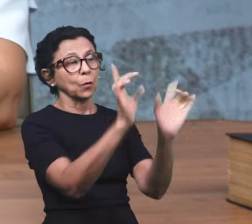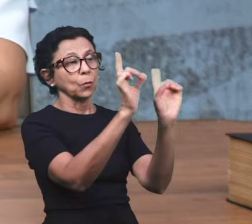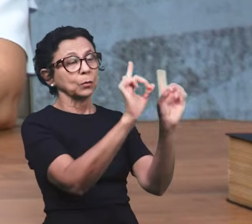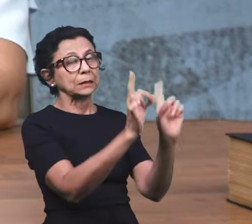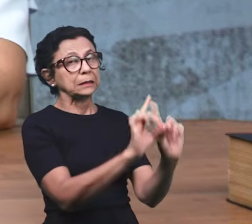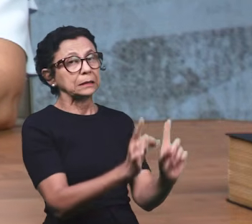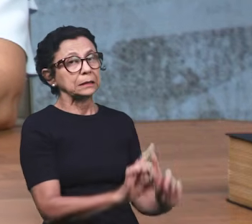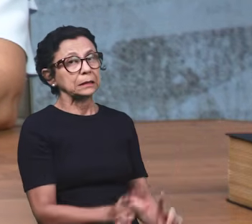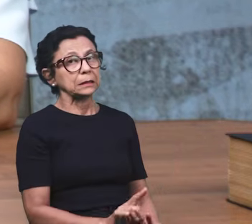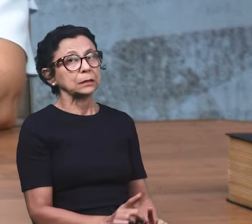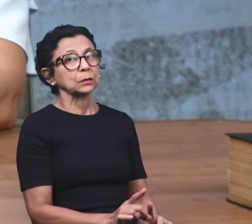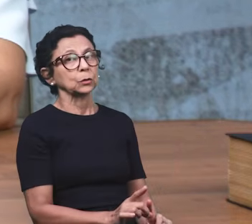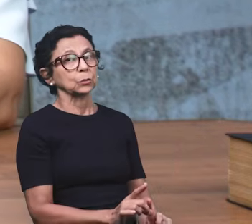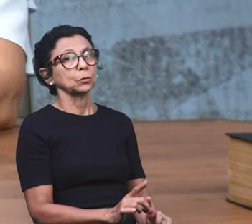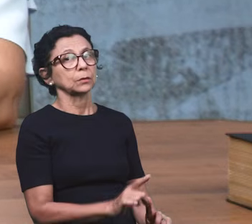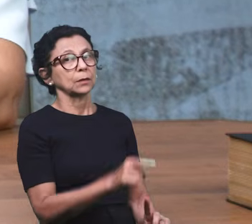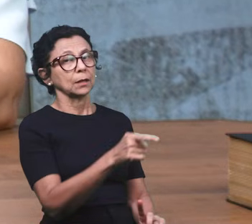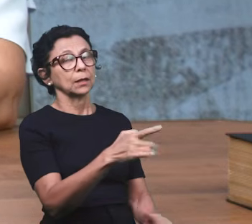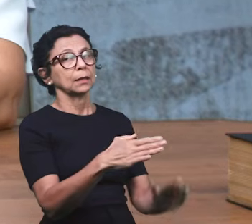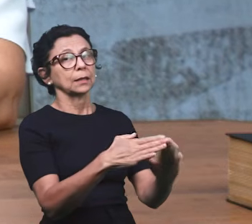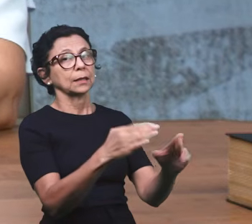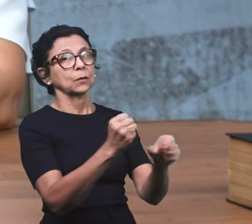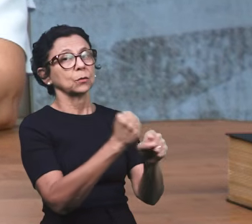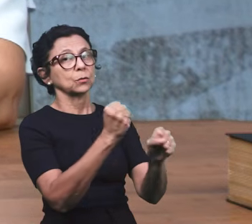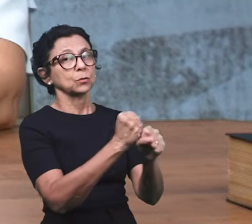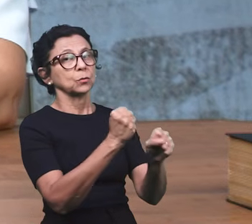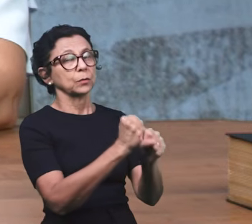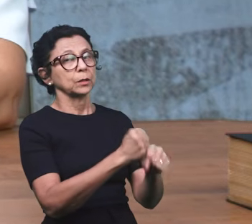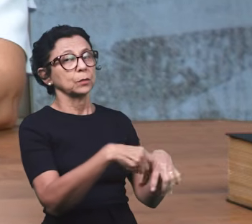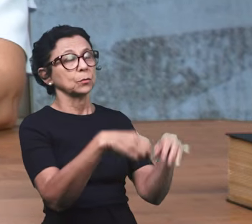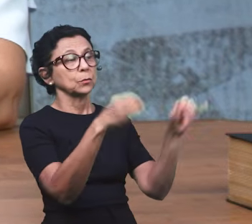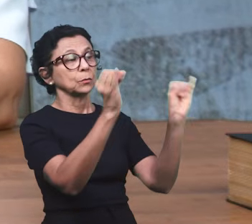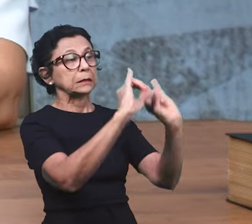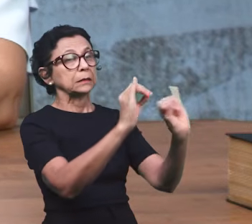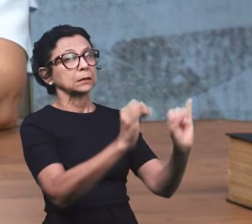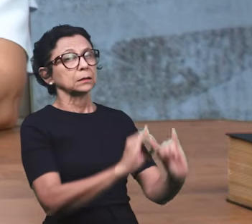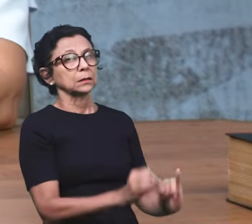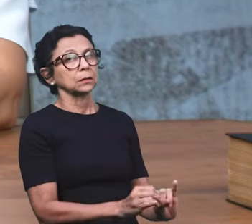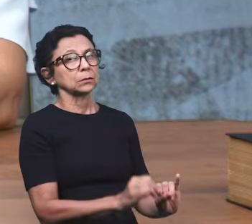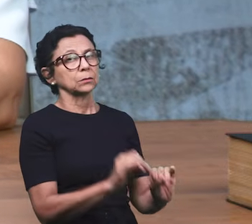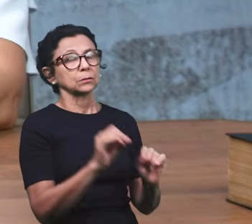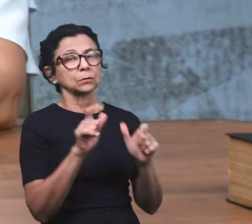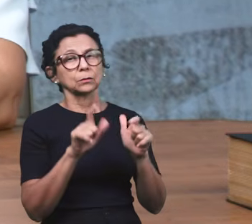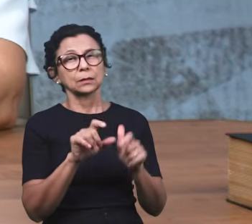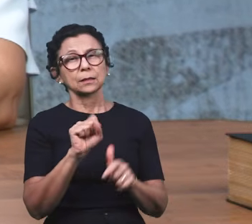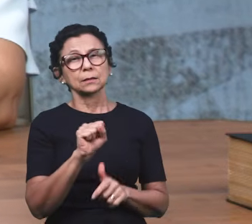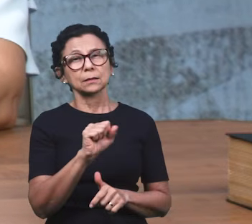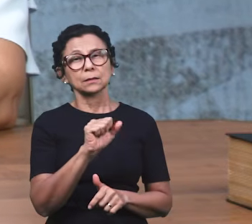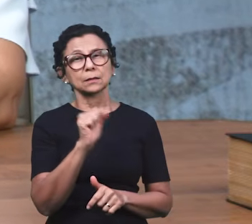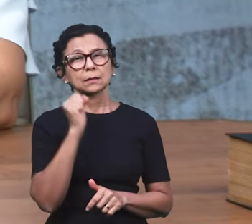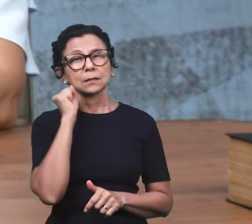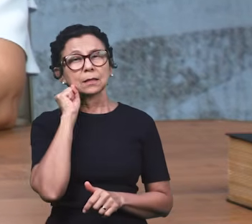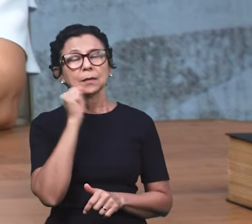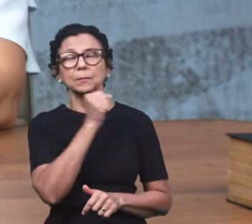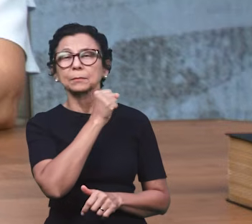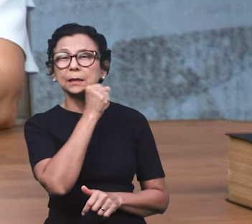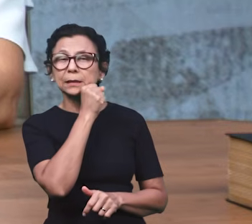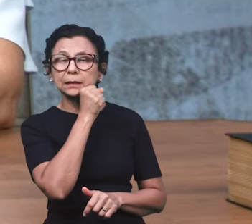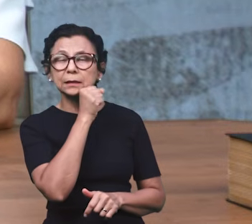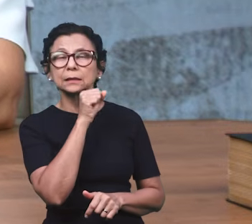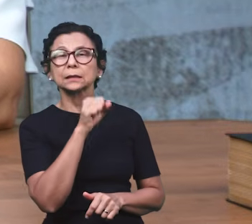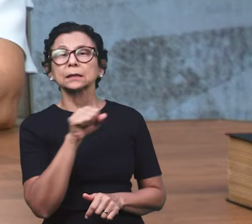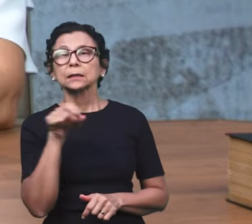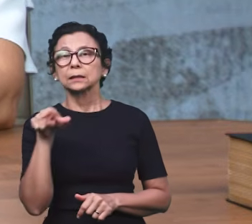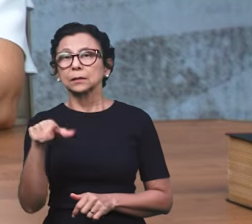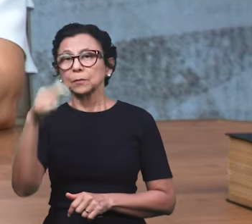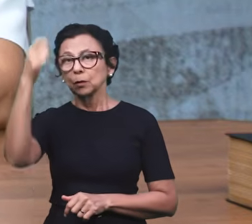na casa de Baal que edificara em Samaria. Também Acabe fez um bosque, de maneira